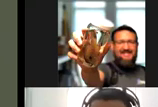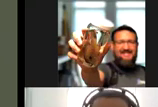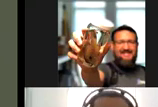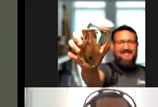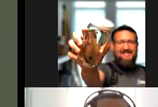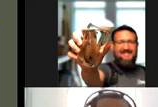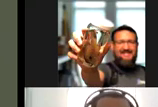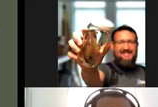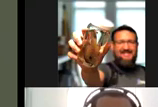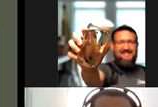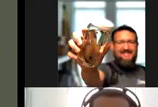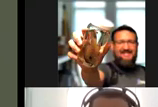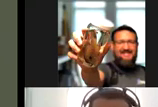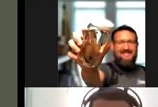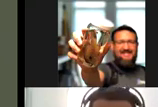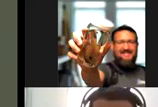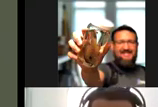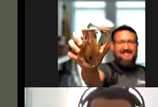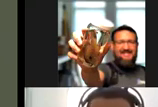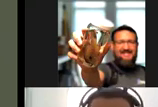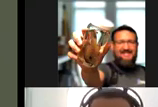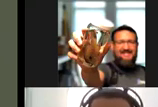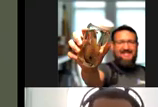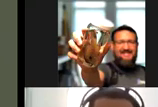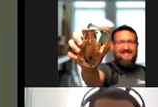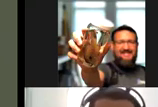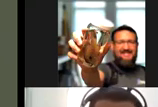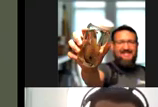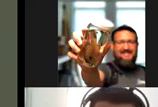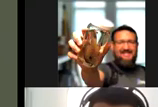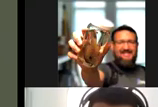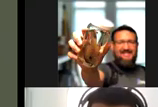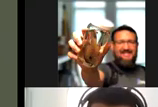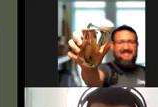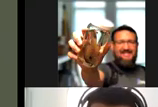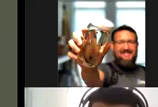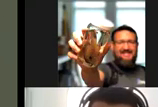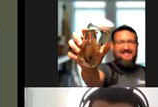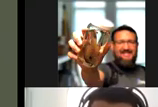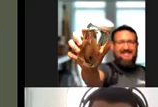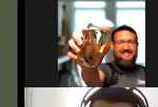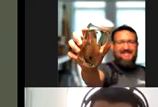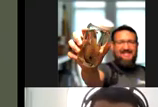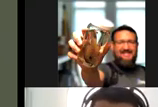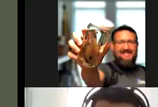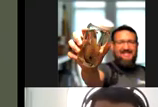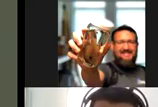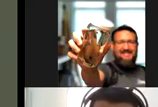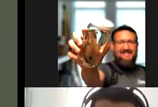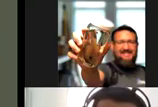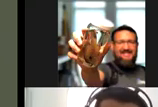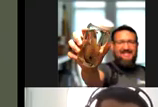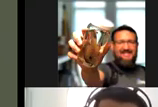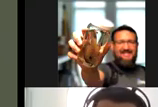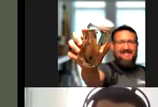Não, hoje está ruim. Então, só para a gente fazer um exercício mental aqui agora, vamos lembrar daquela época que a gente saía de casa,